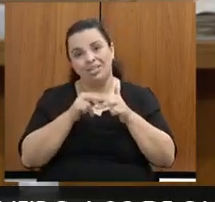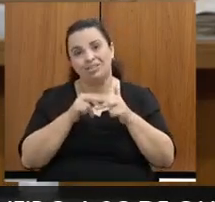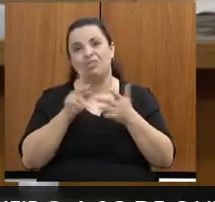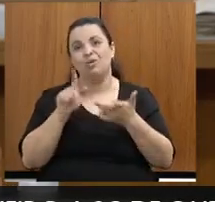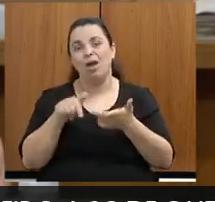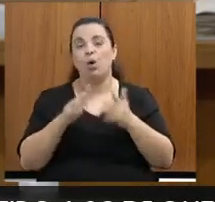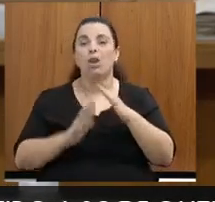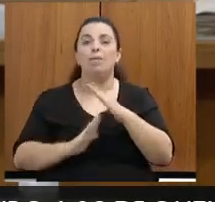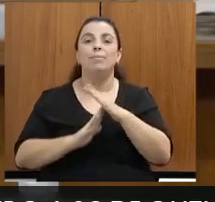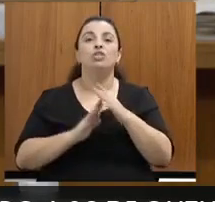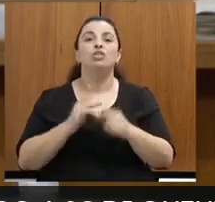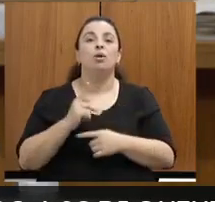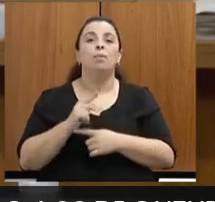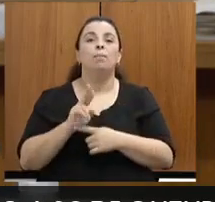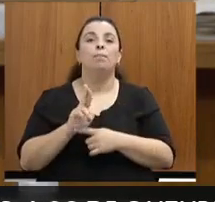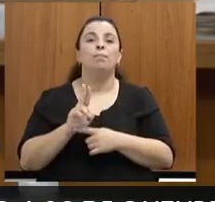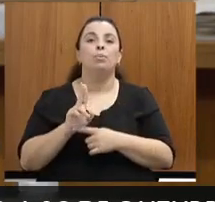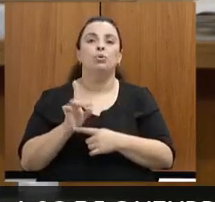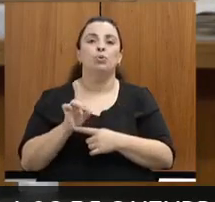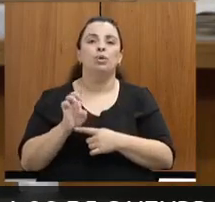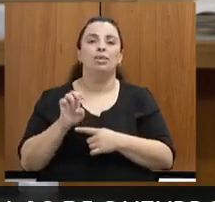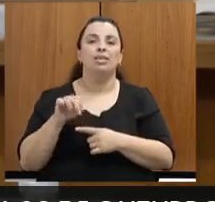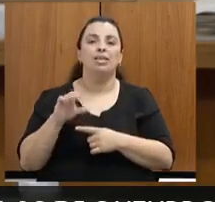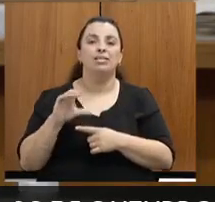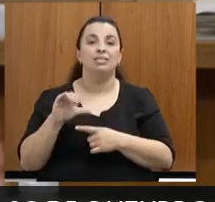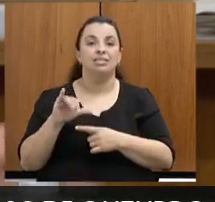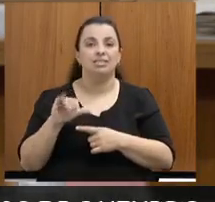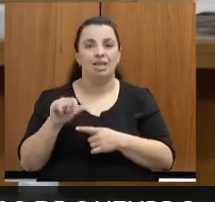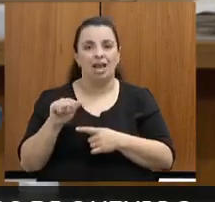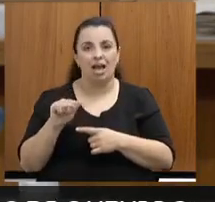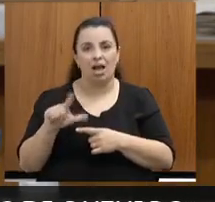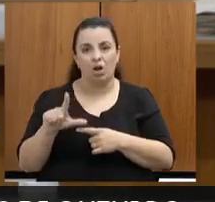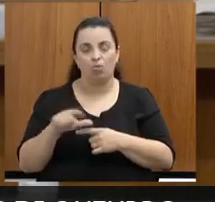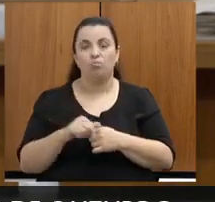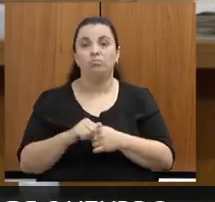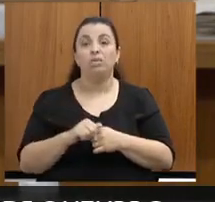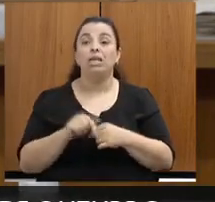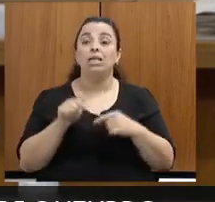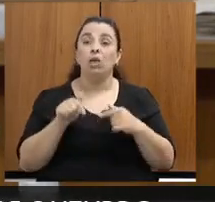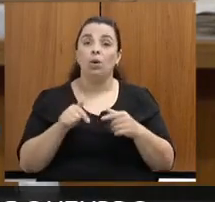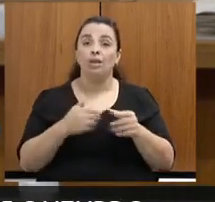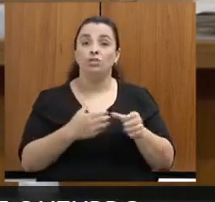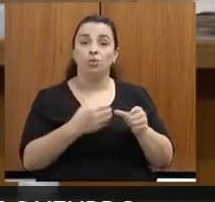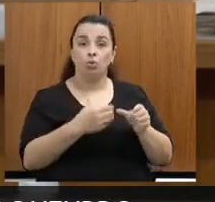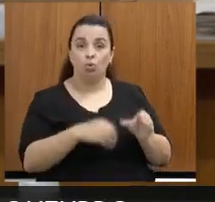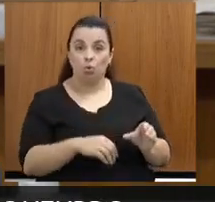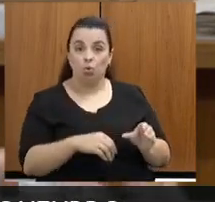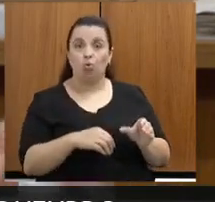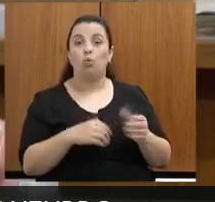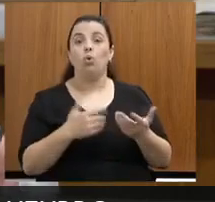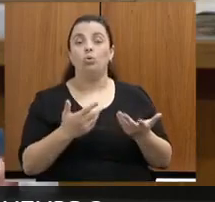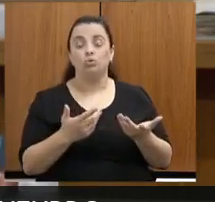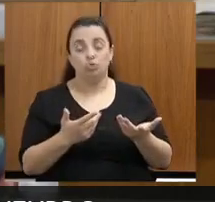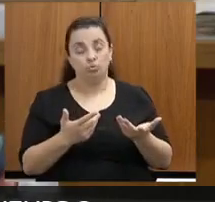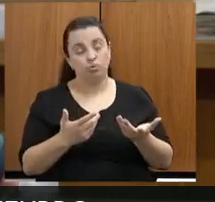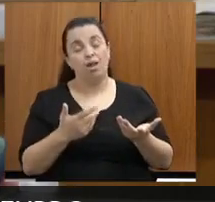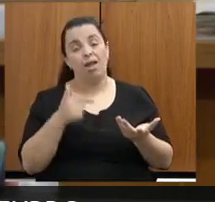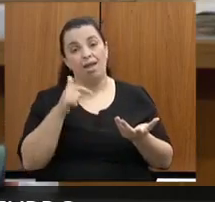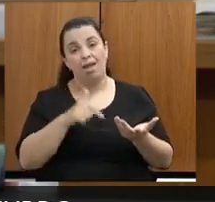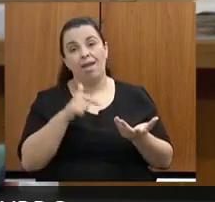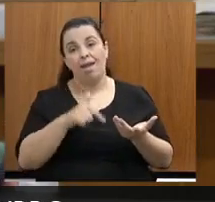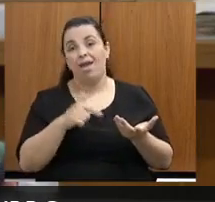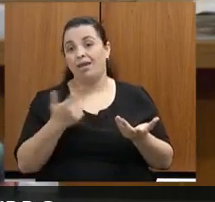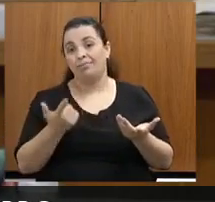limite prudencial então em torno do concurso né em torno do efetivo cabe eu penso que esse é o destaque